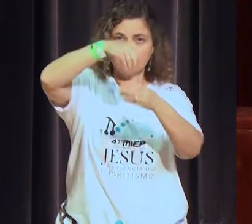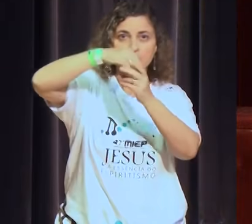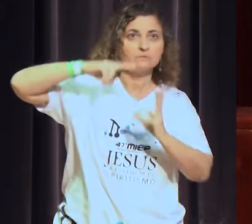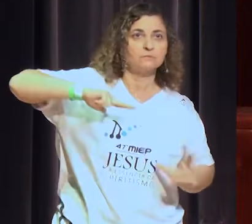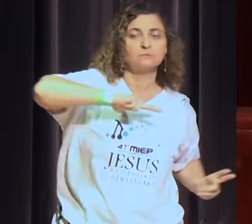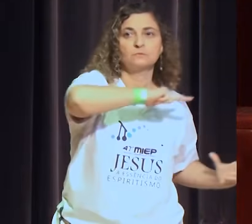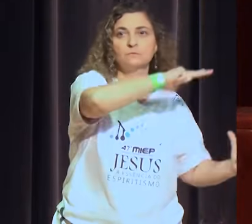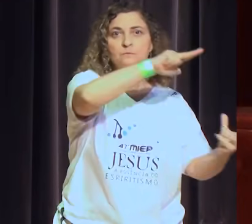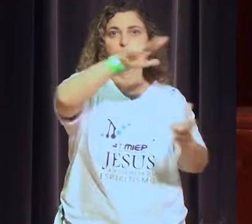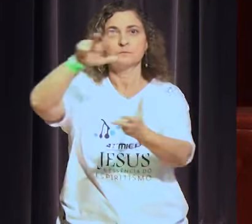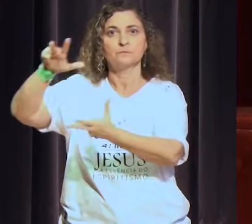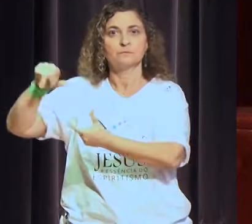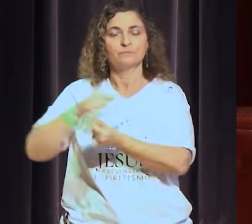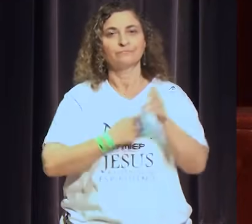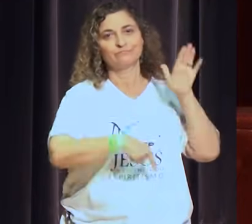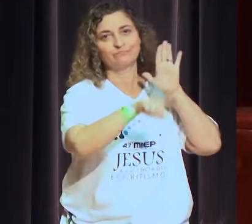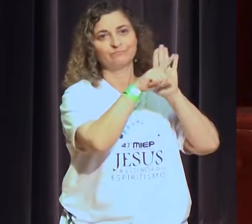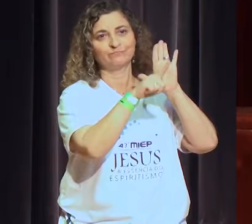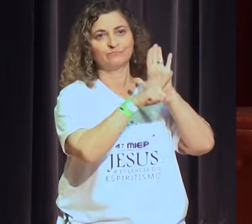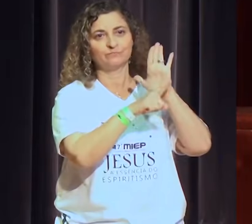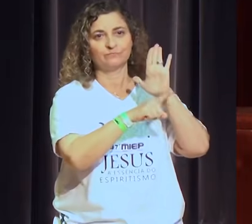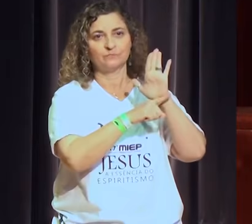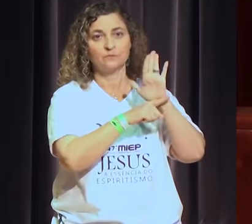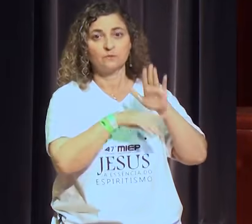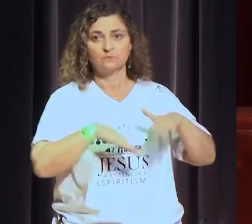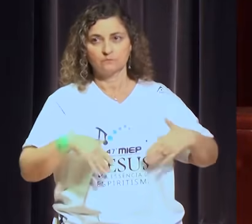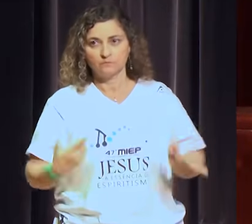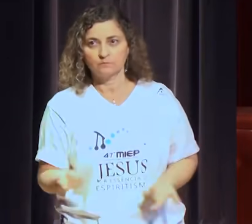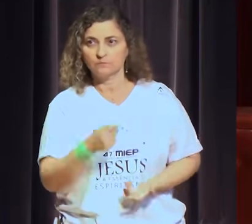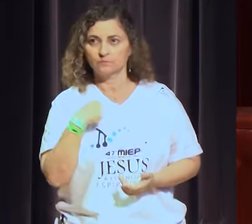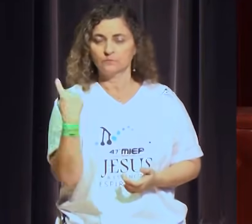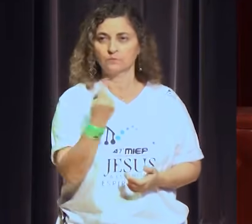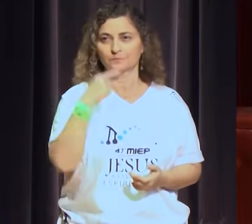Quando nós pensamos nisso,